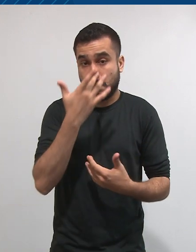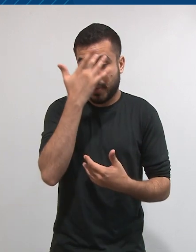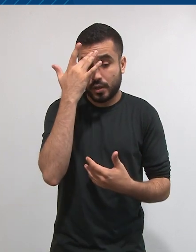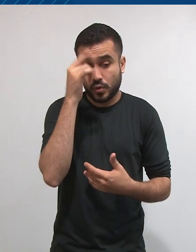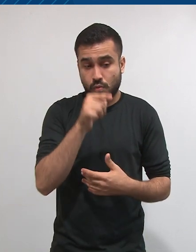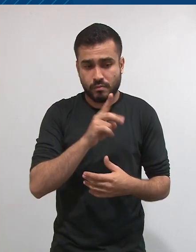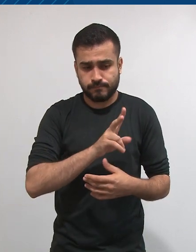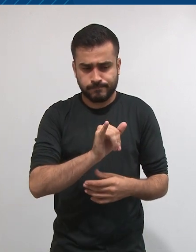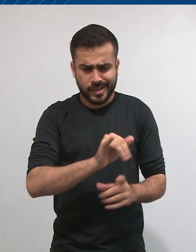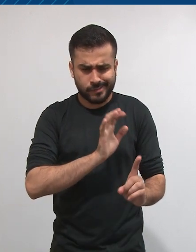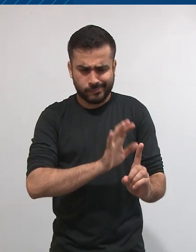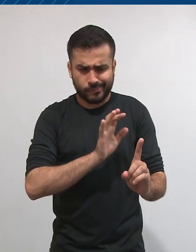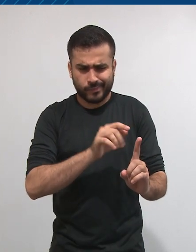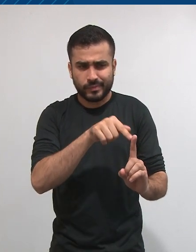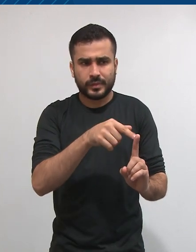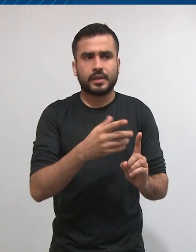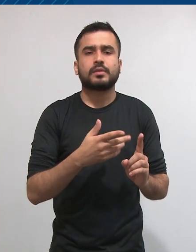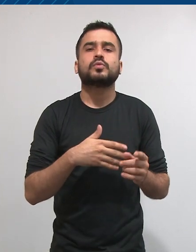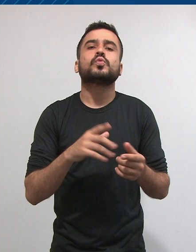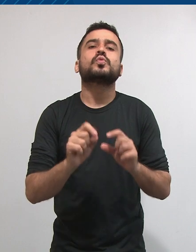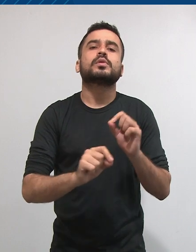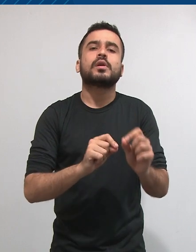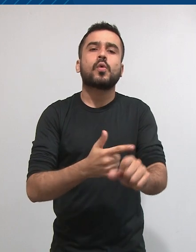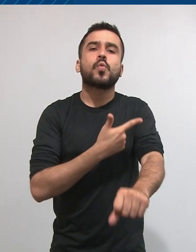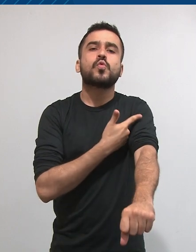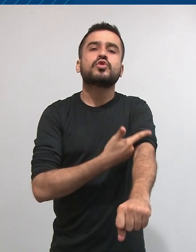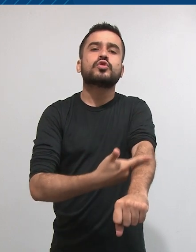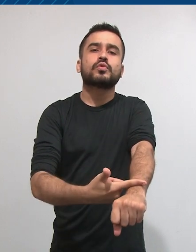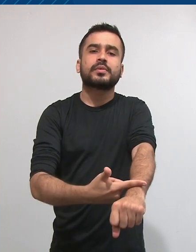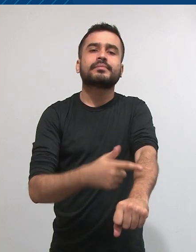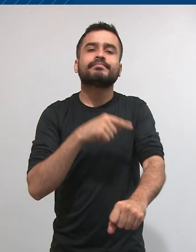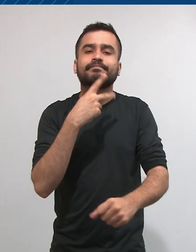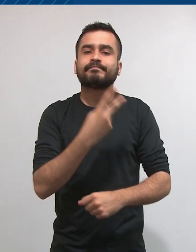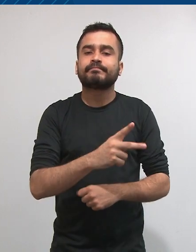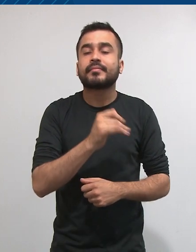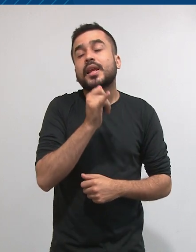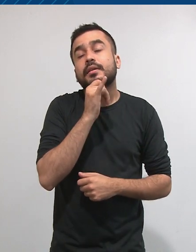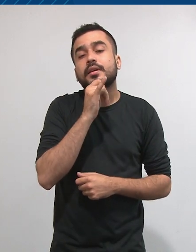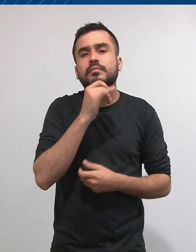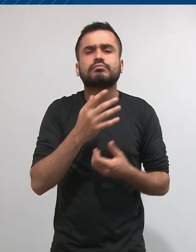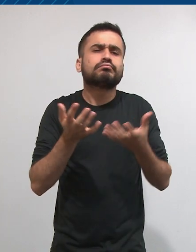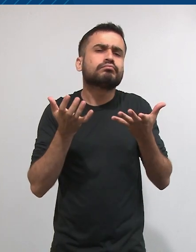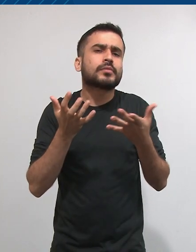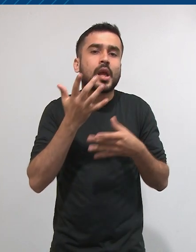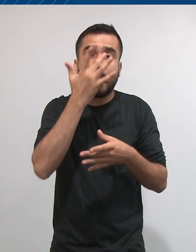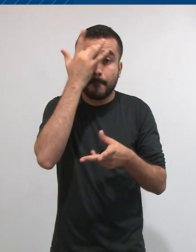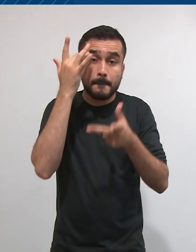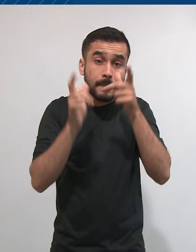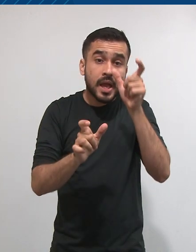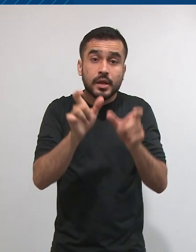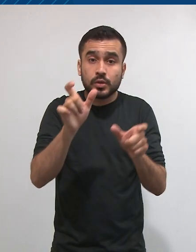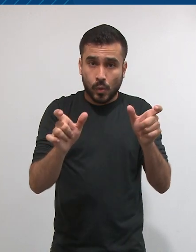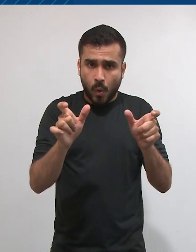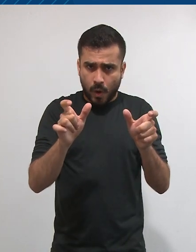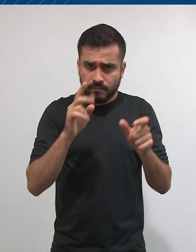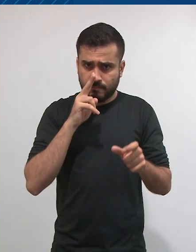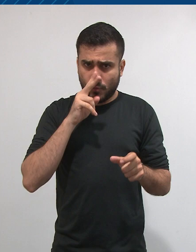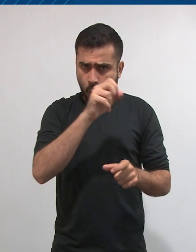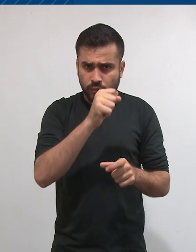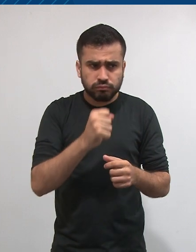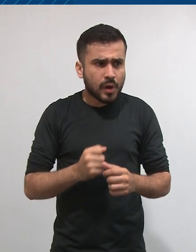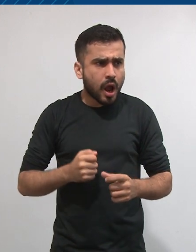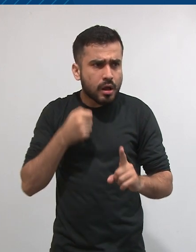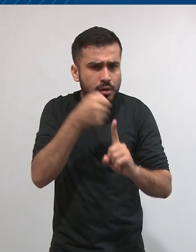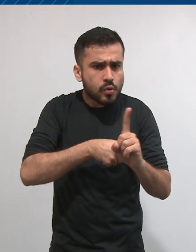pessoa por meio do hábito. Então, queremos pessoas que sejam guerreiras. Então,